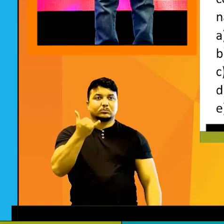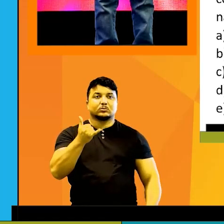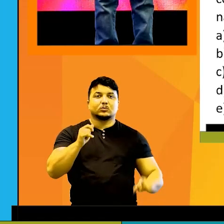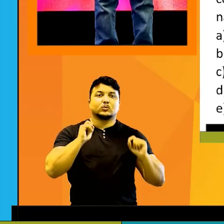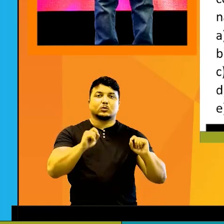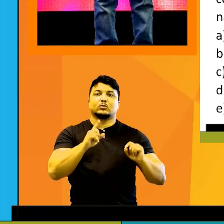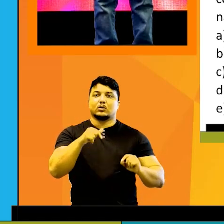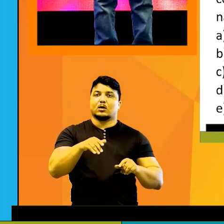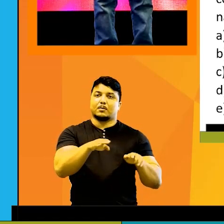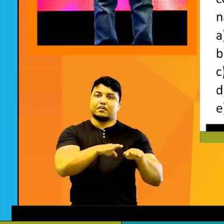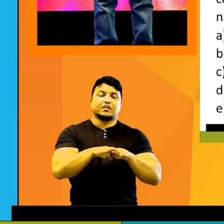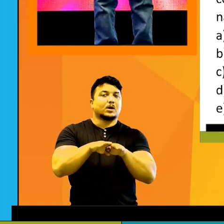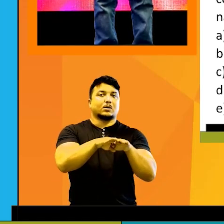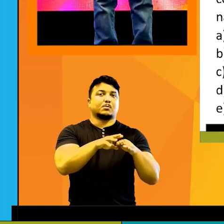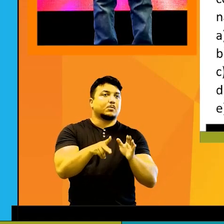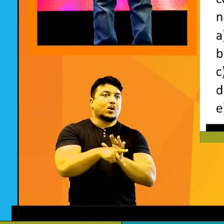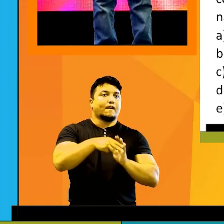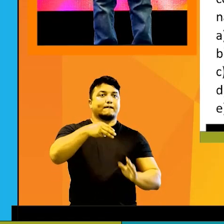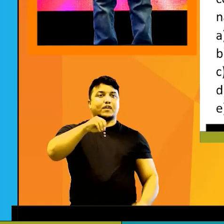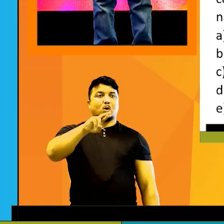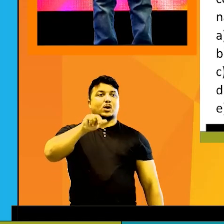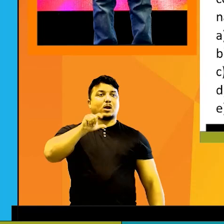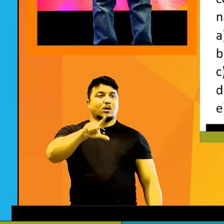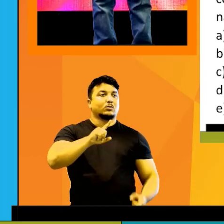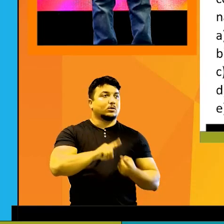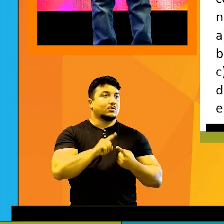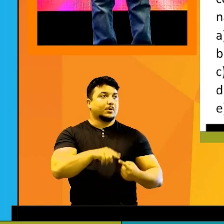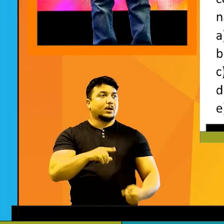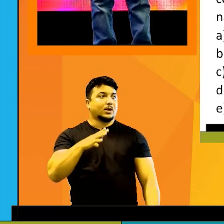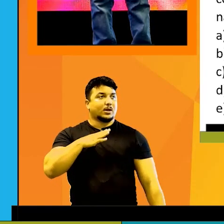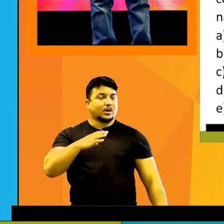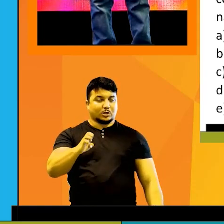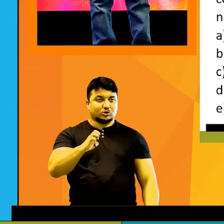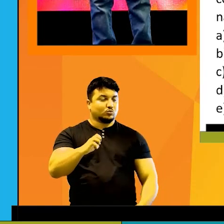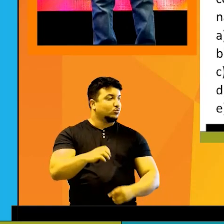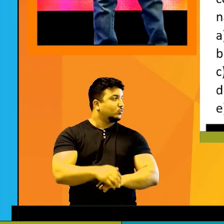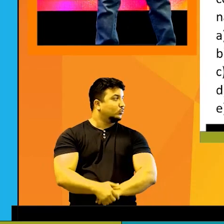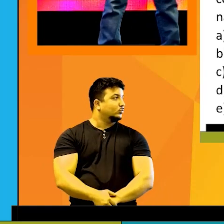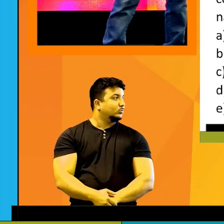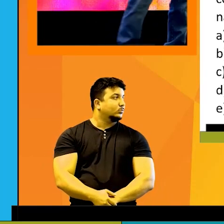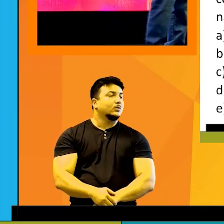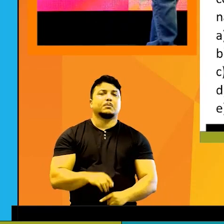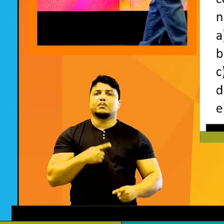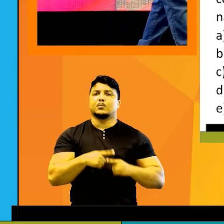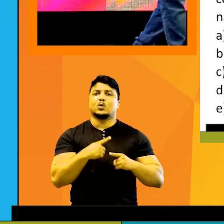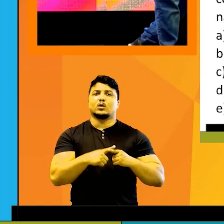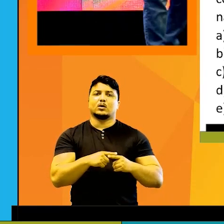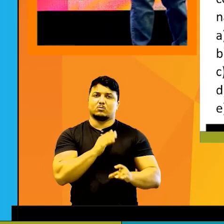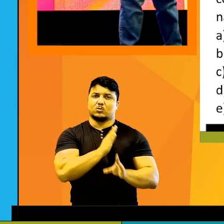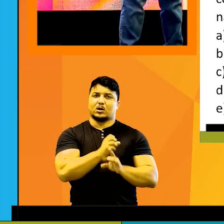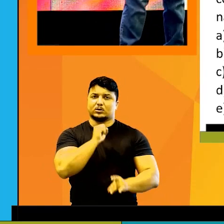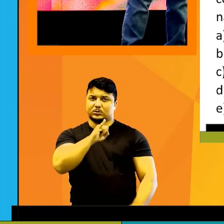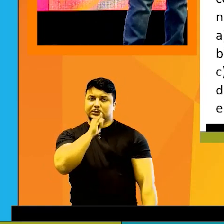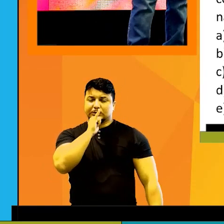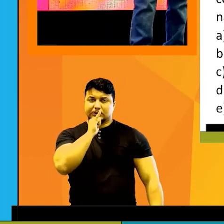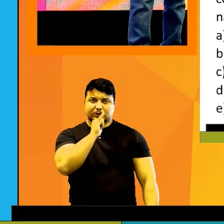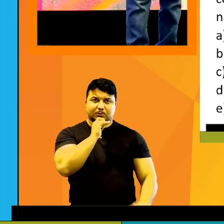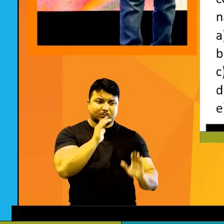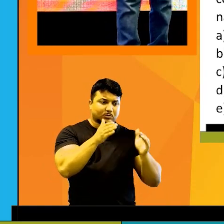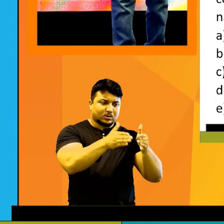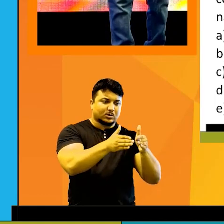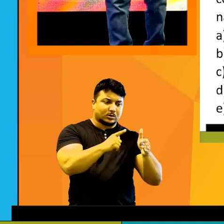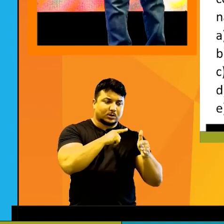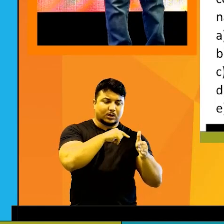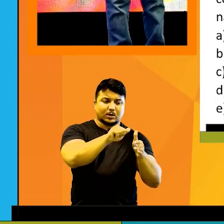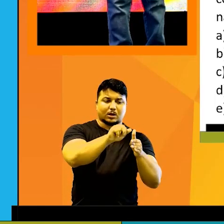relativização dos parâmetros morais e éticos. Por quê? Porque se por um lado havia a